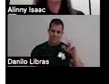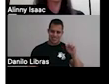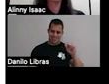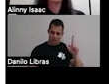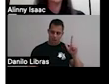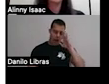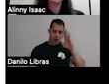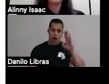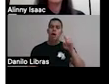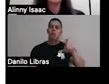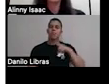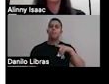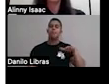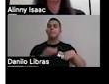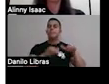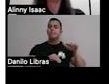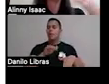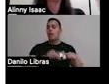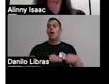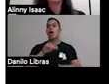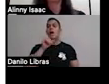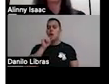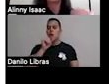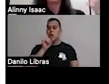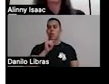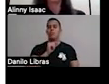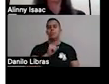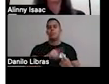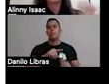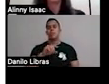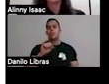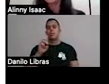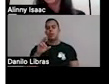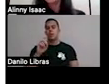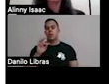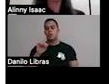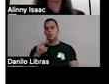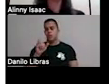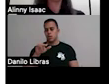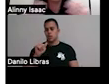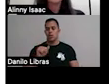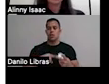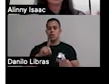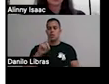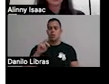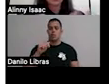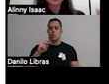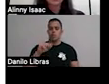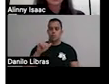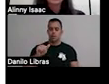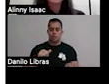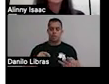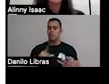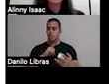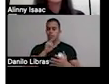tem um desbalanço de alguns sistemas de neurotransmissores, especificamente serotonina, noradrenalina, dopamina, que no caso justamente